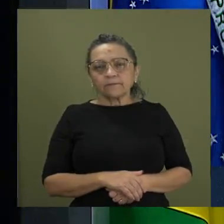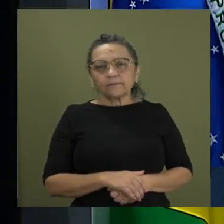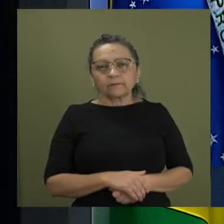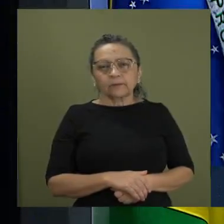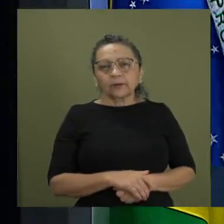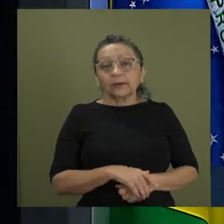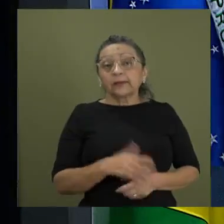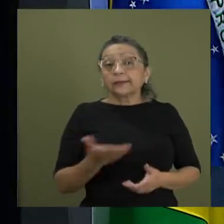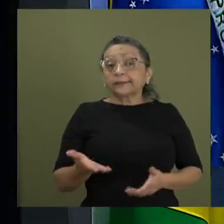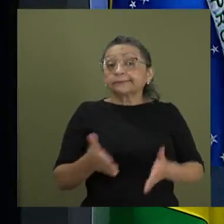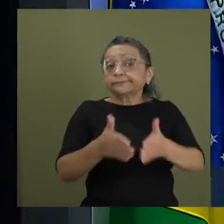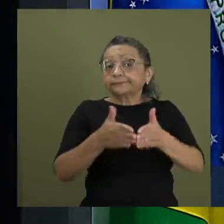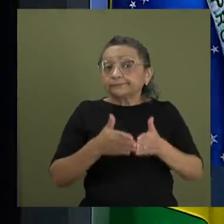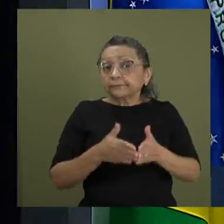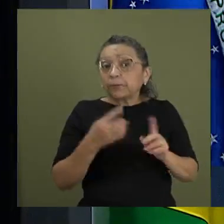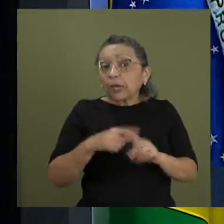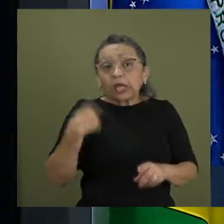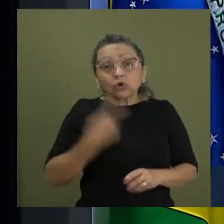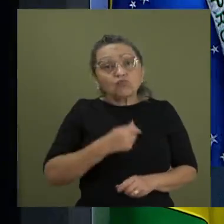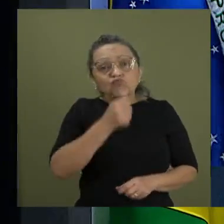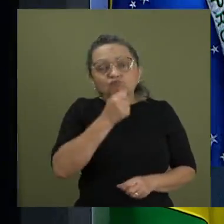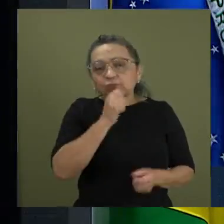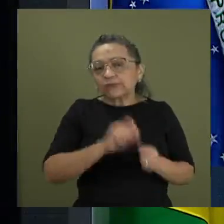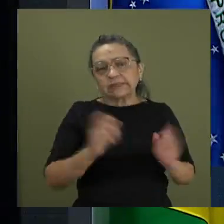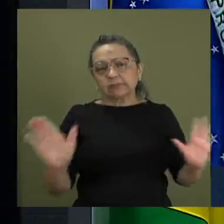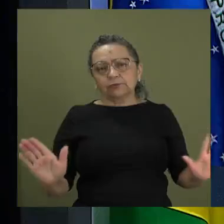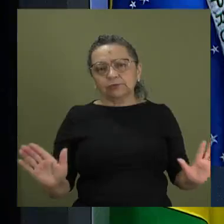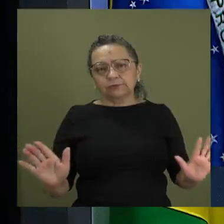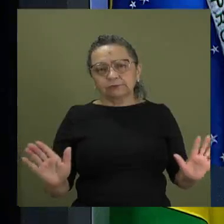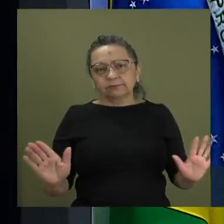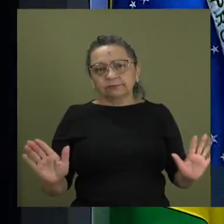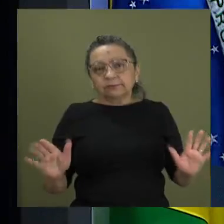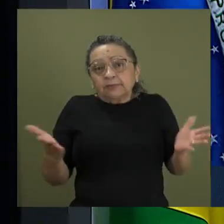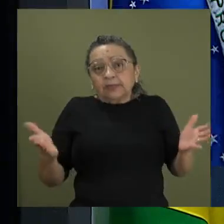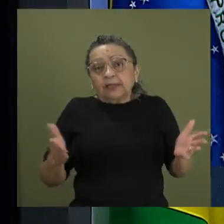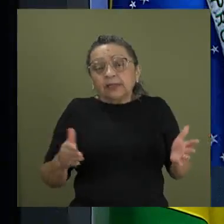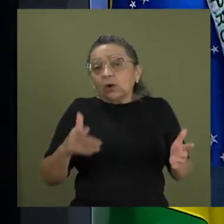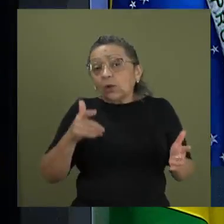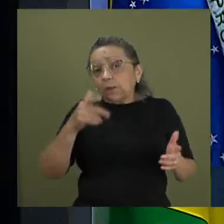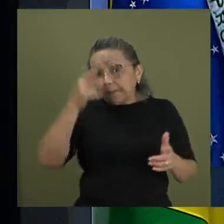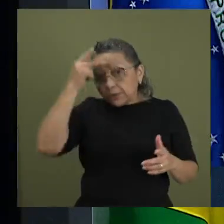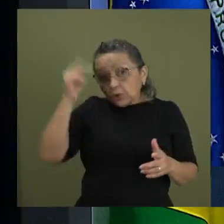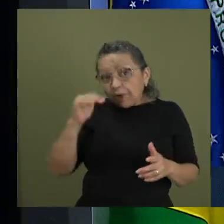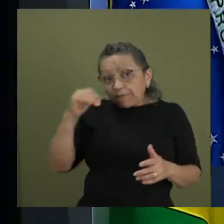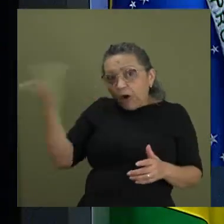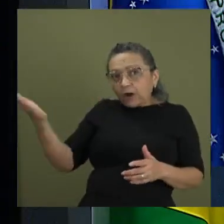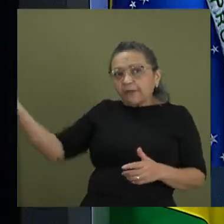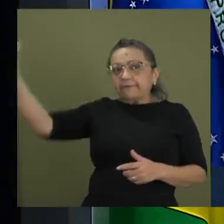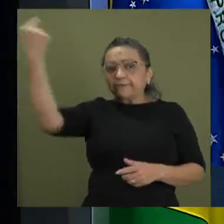que nós não fizemos ainda, e veio uma pessoa de fora,